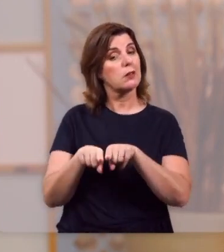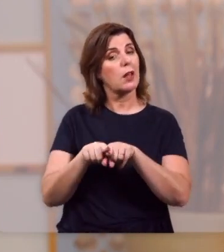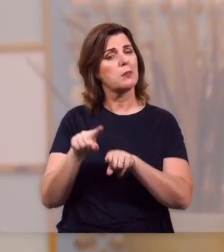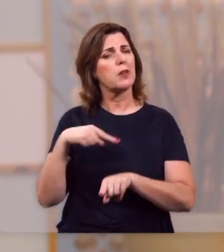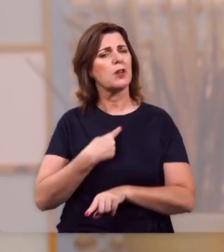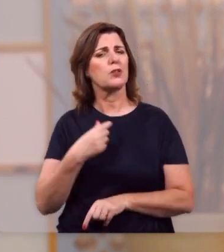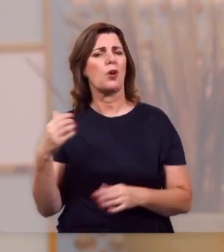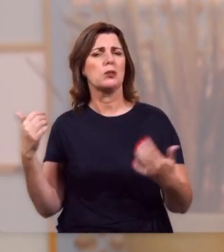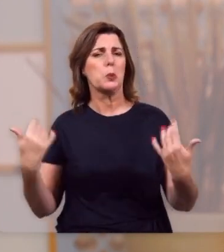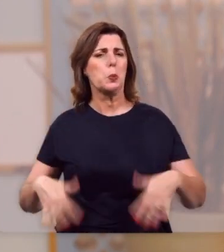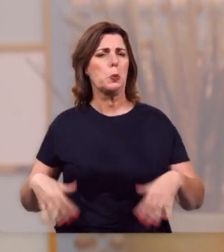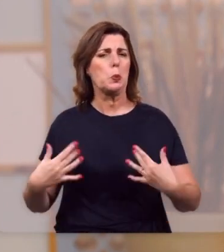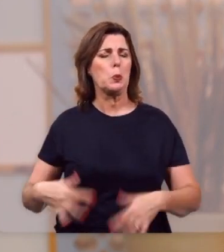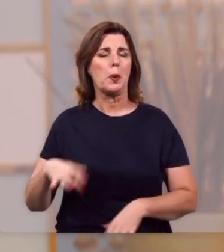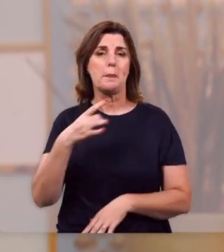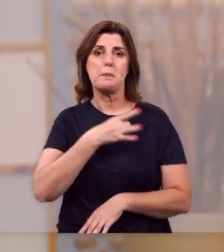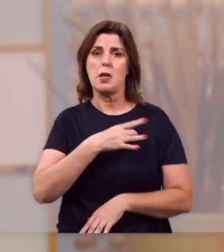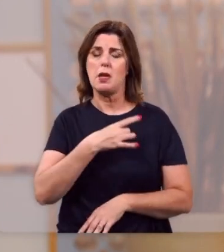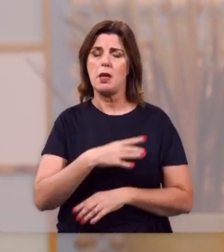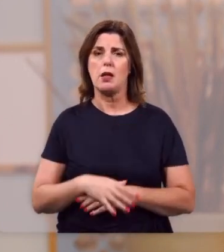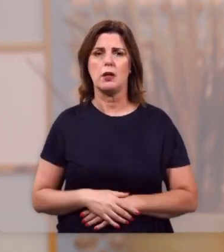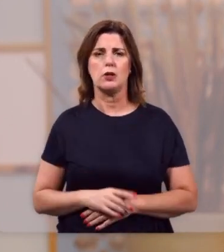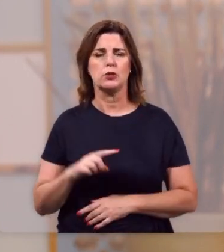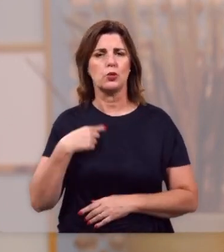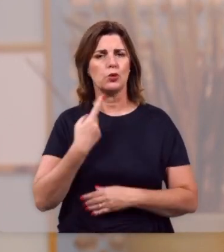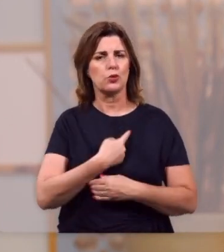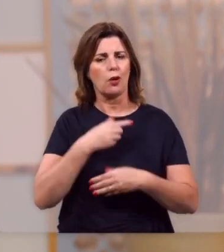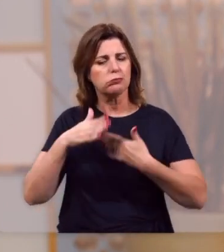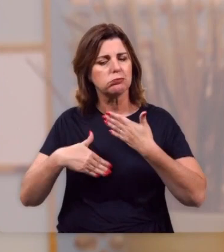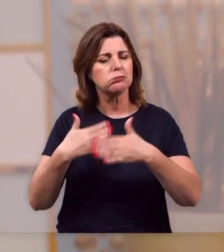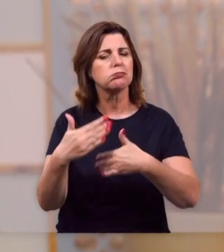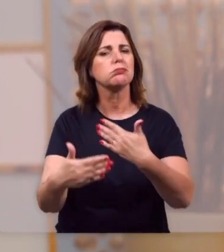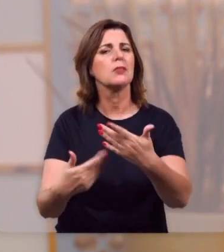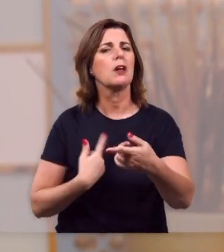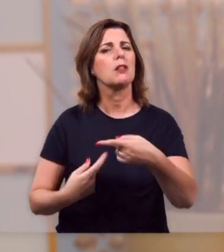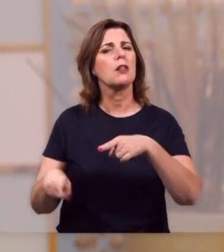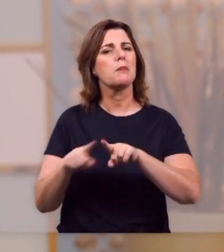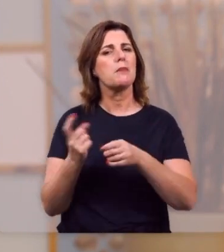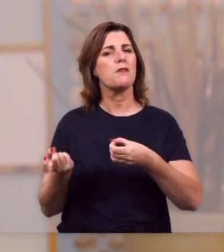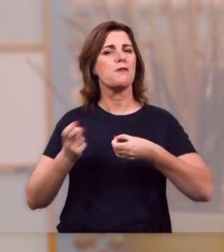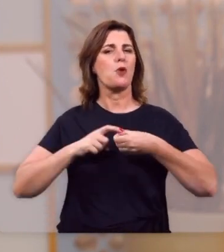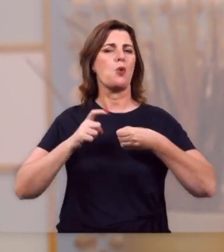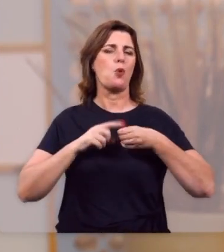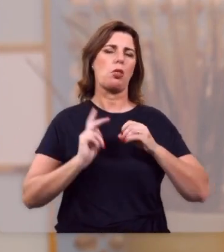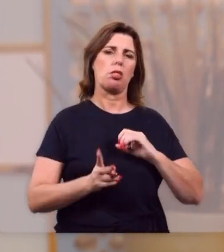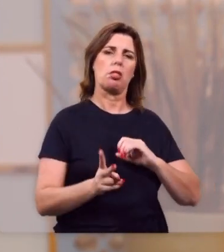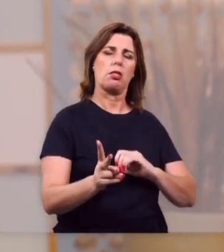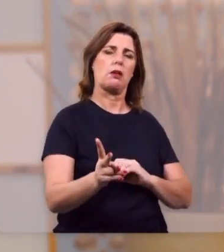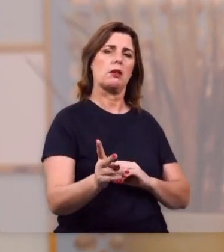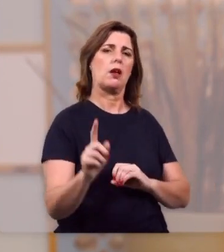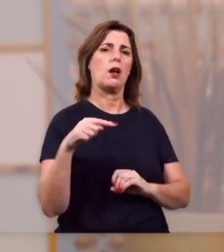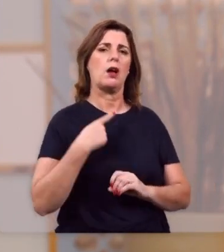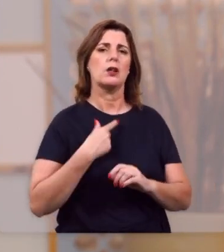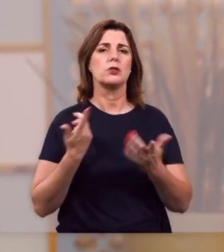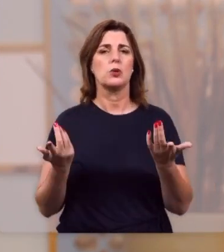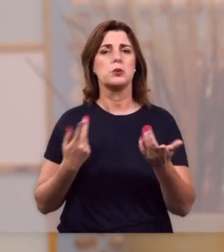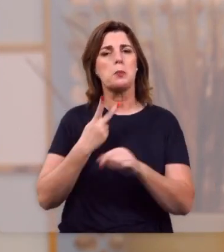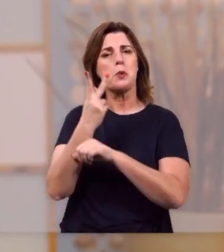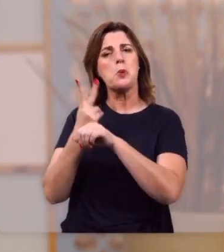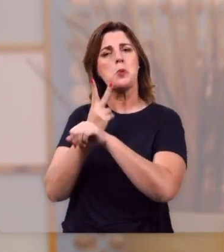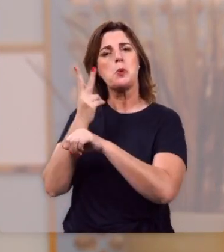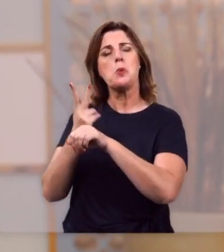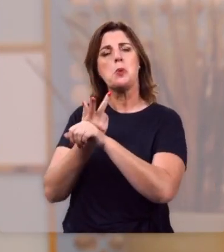nossa covardia, com os nossos avanços e com os nossos recuos, com as nossas